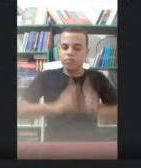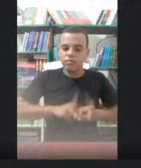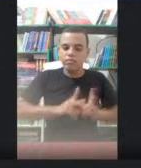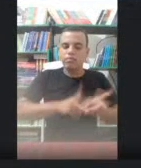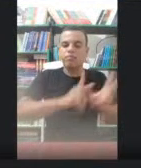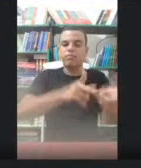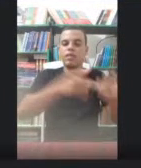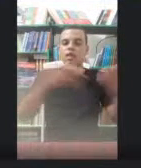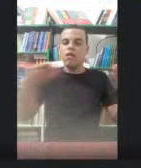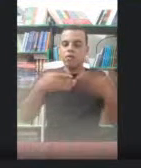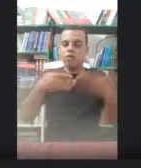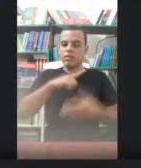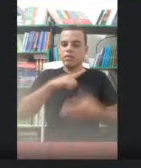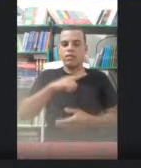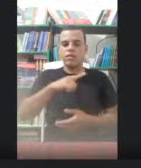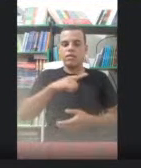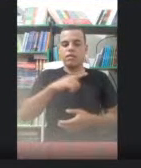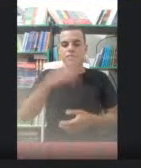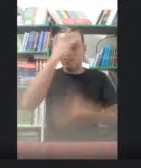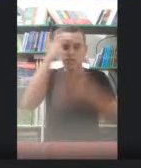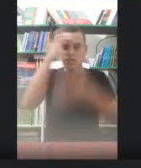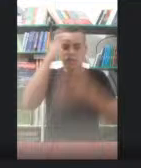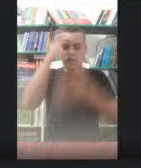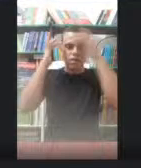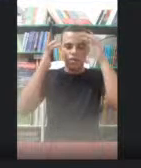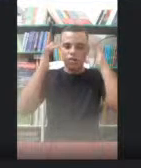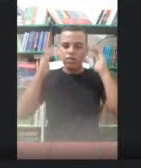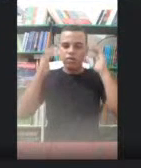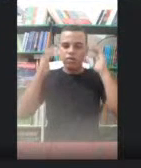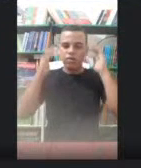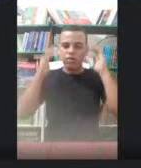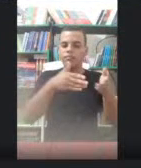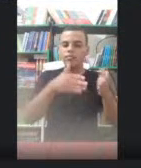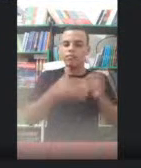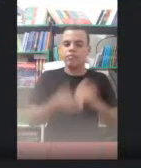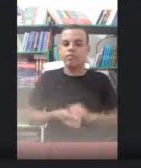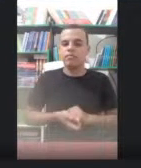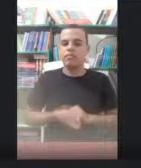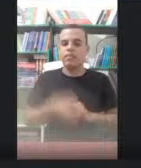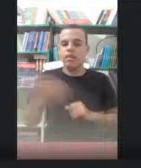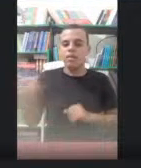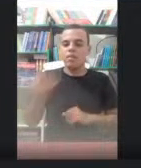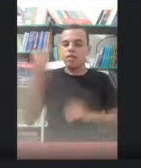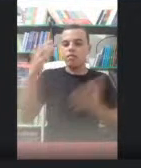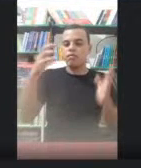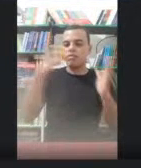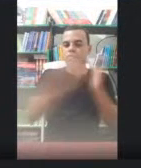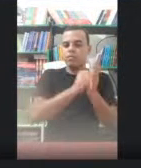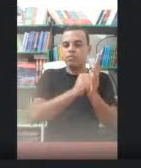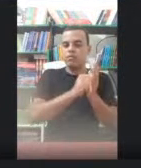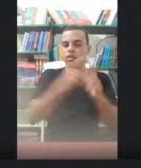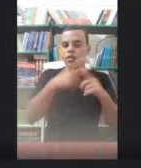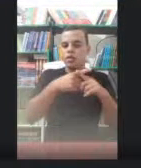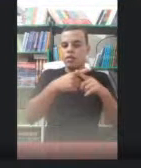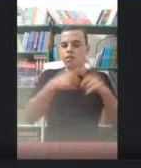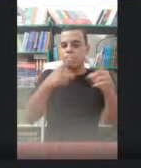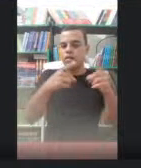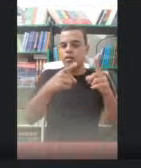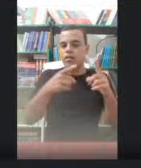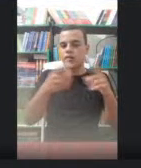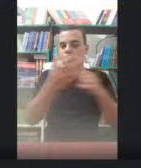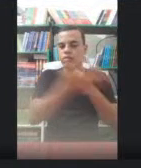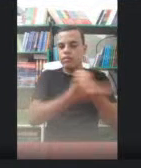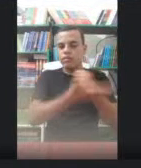hoje tem grandes fontes de acesso, né, aproveitar a oportunidade para registrar, mas a gente tem, tanto na plataforma